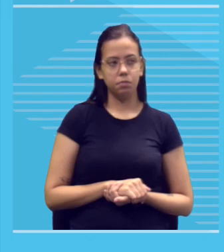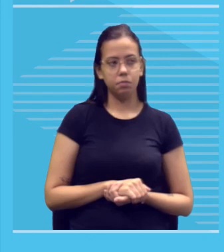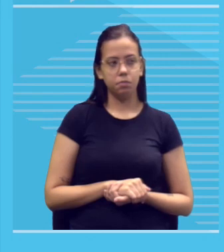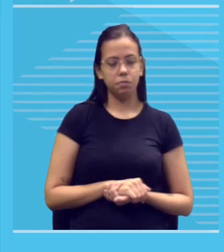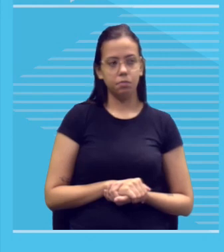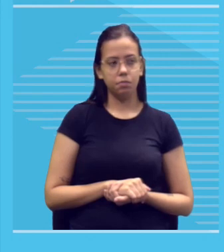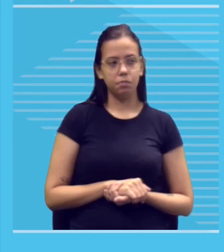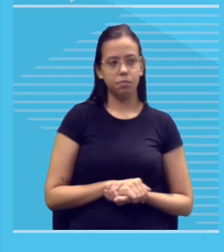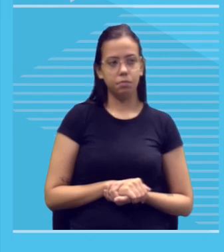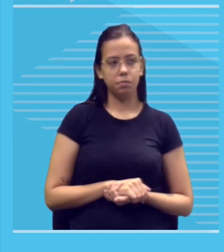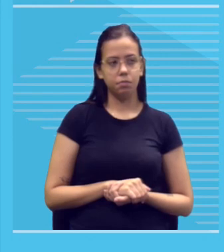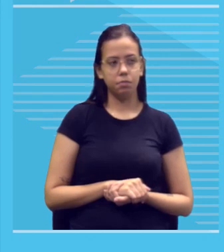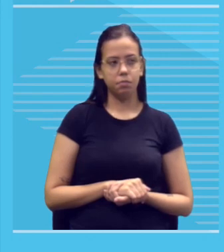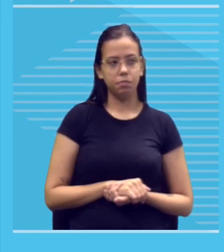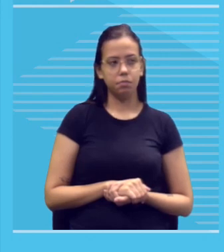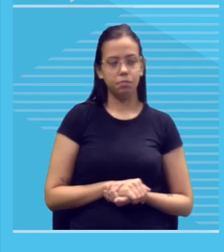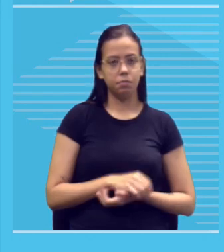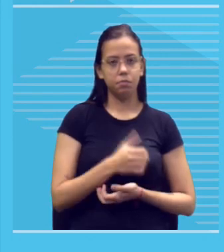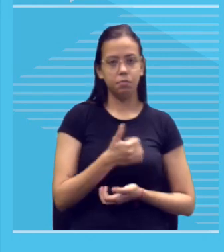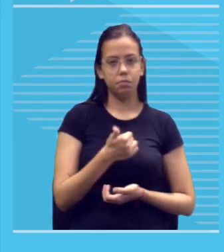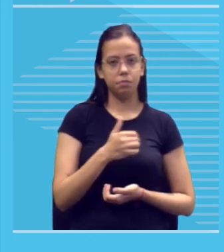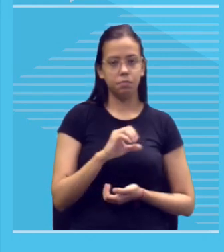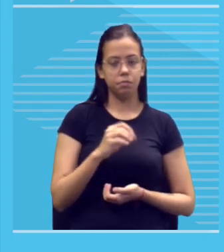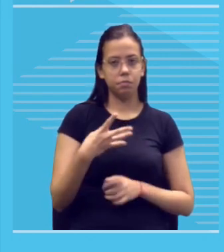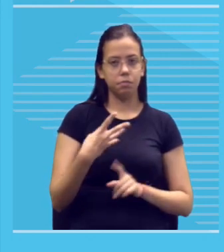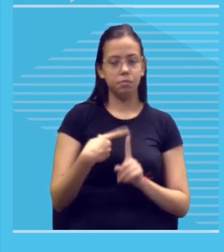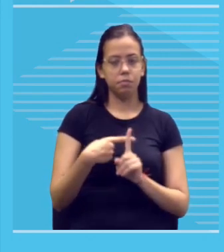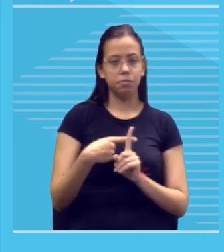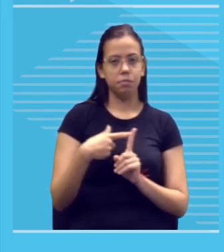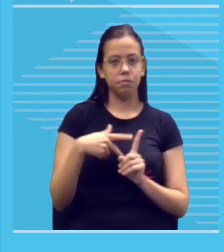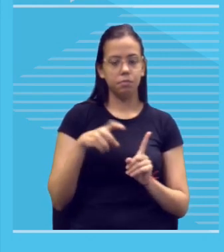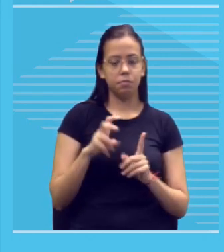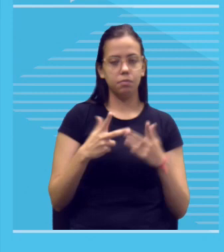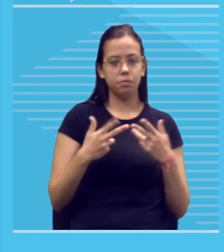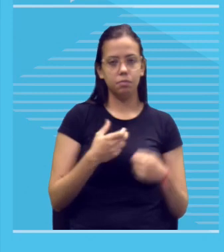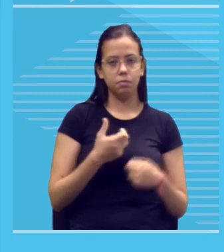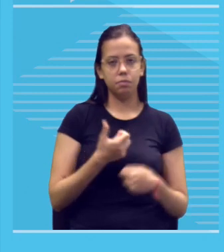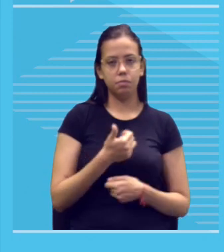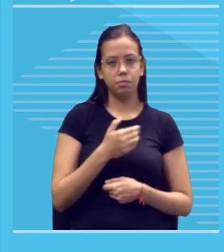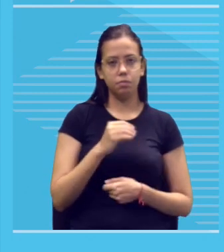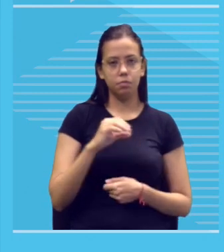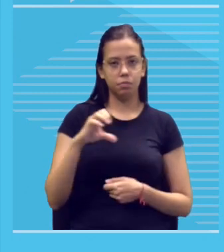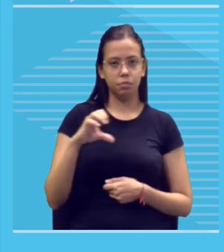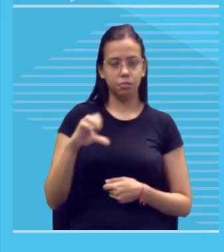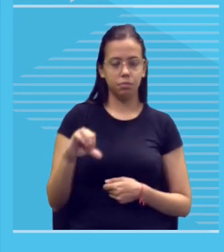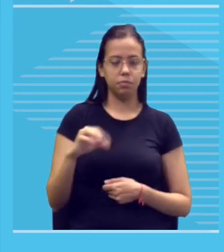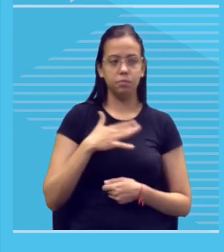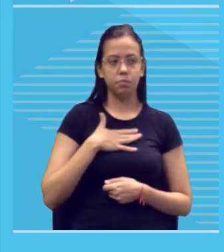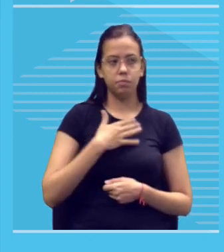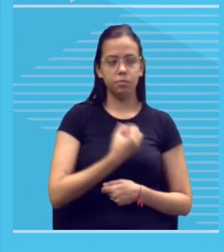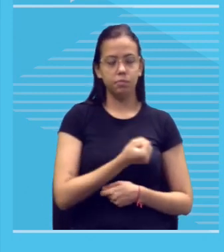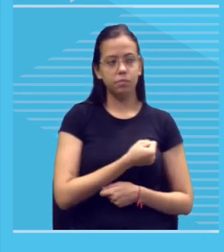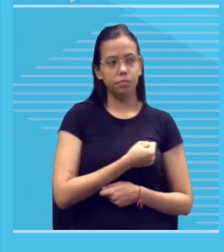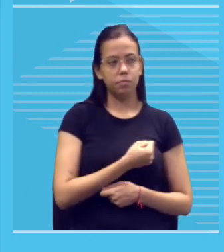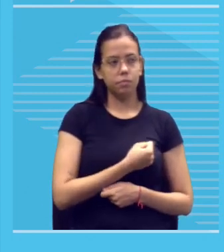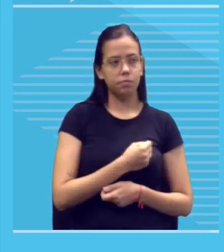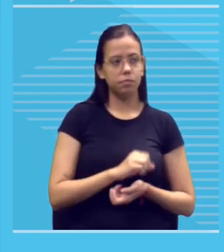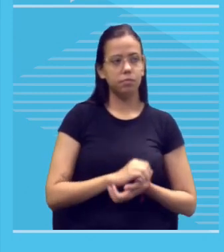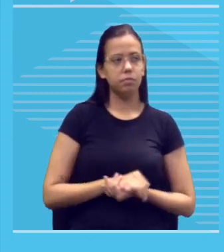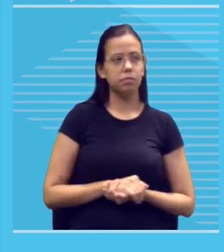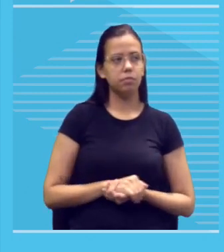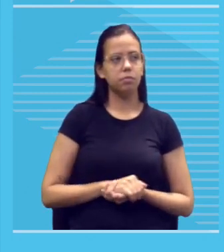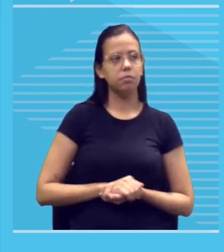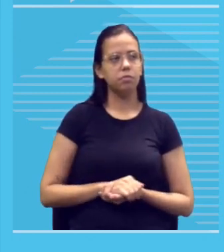104 + 5 jovens é igual a quantos 109 então o meu número né o